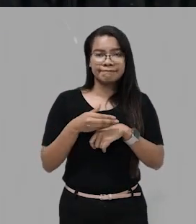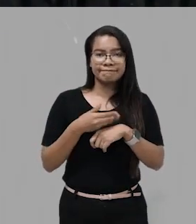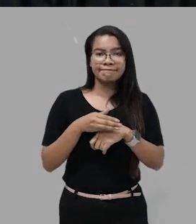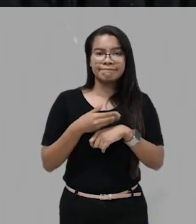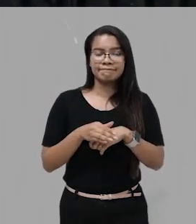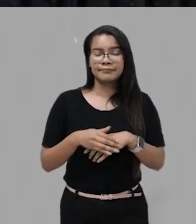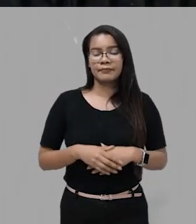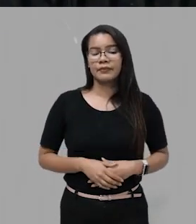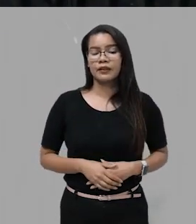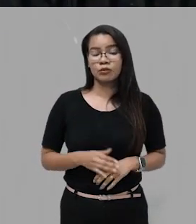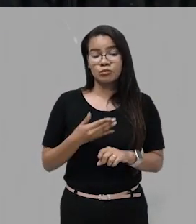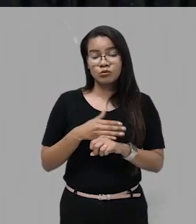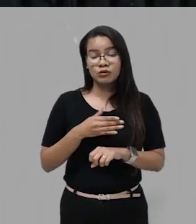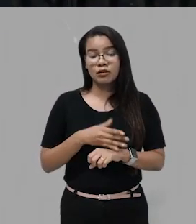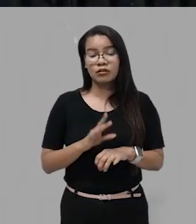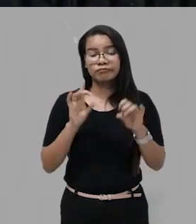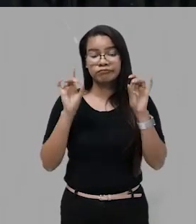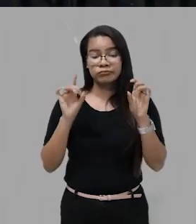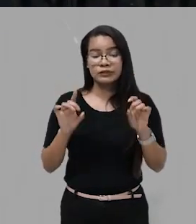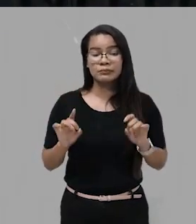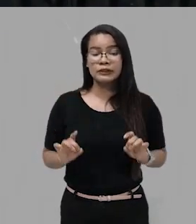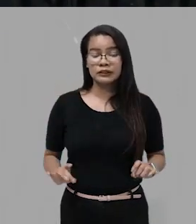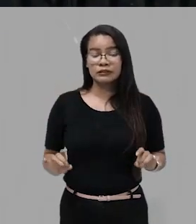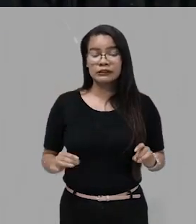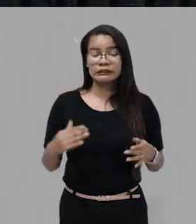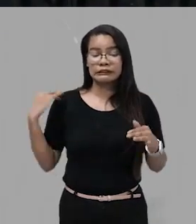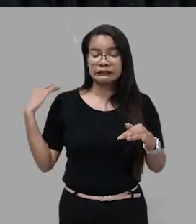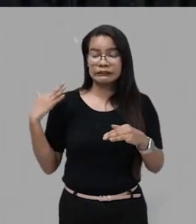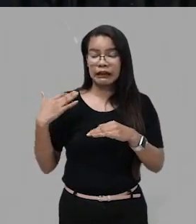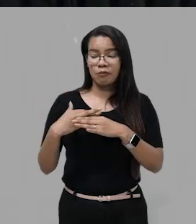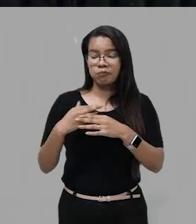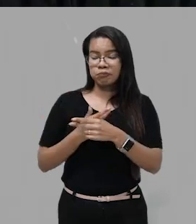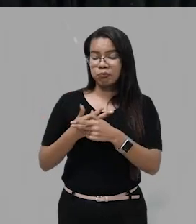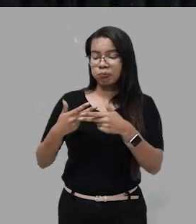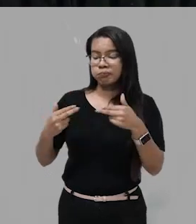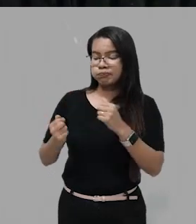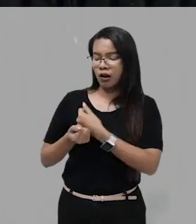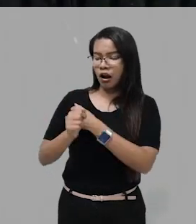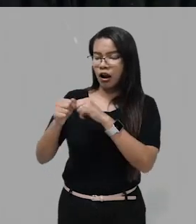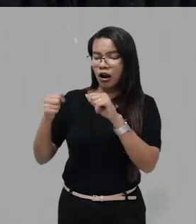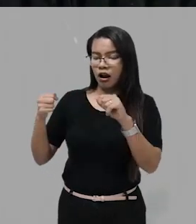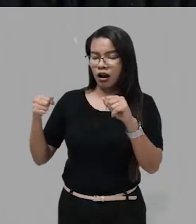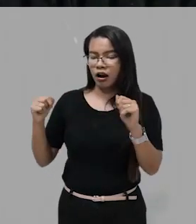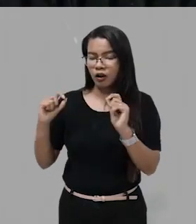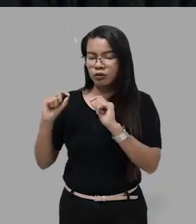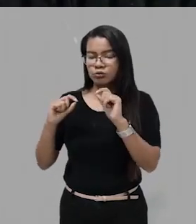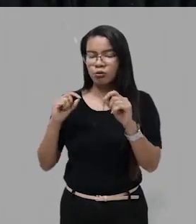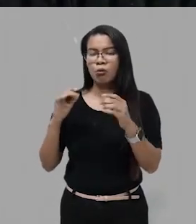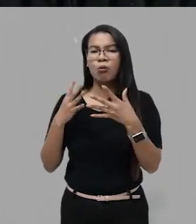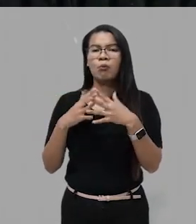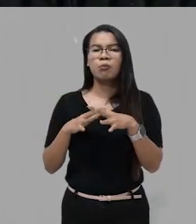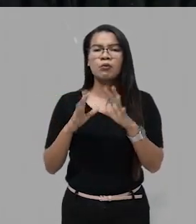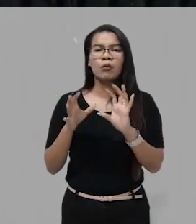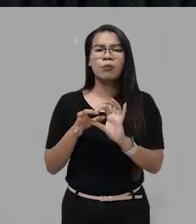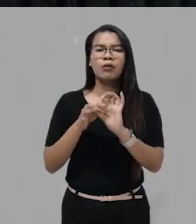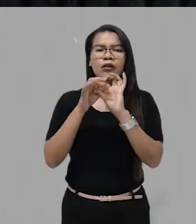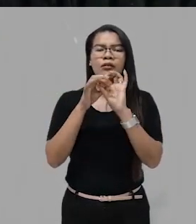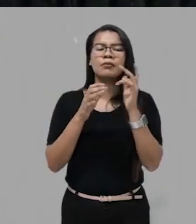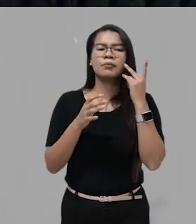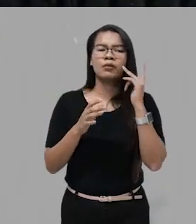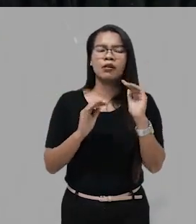treinar. Os treinos específicos, eles vão trazendo uma coisa que é grande, de uma gama grande, de um completo, eles